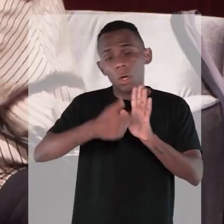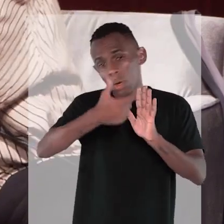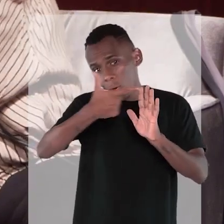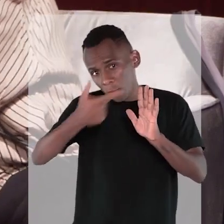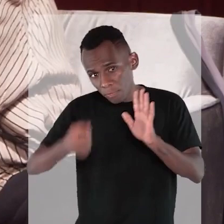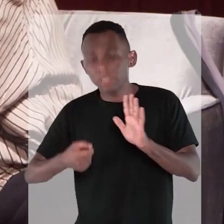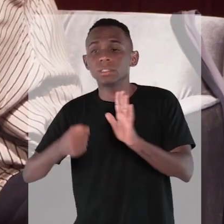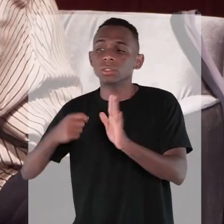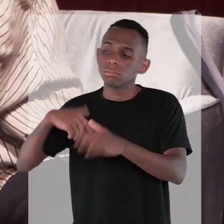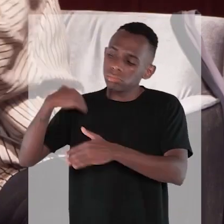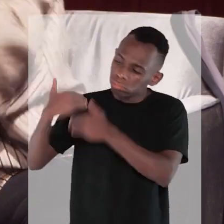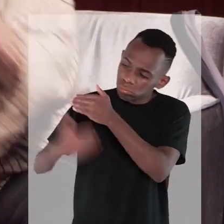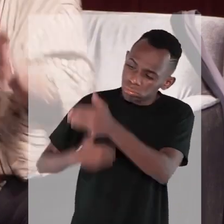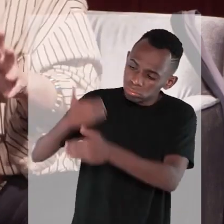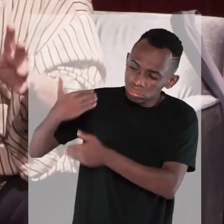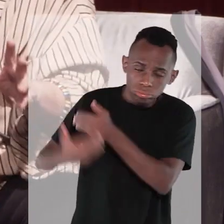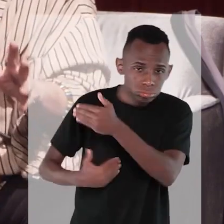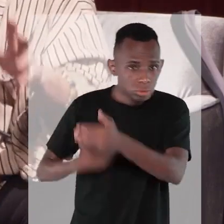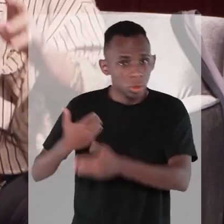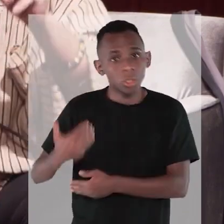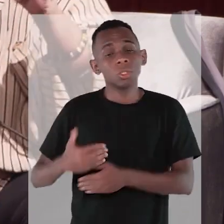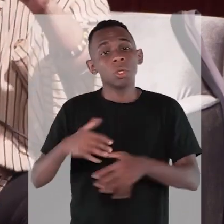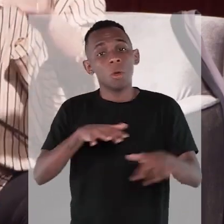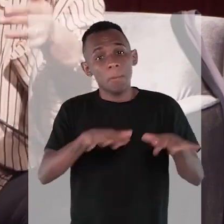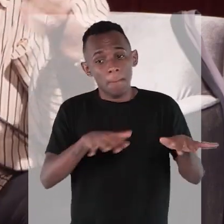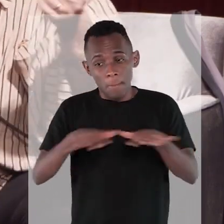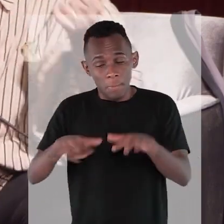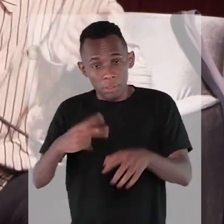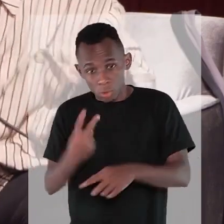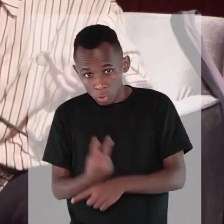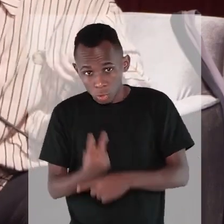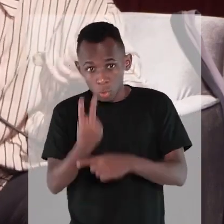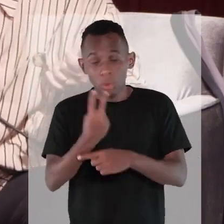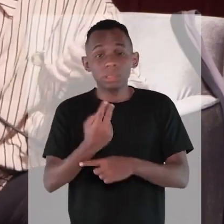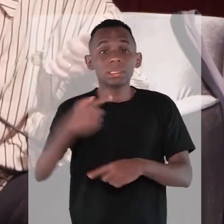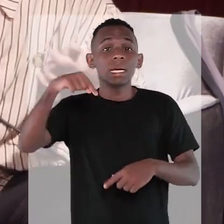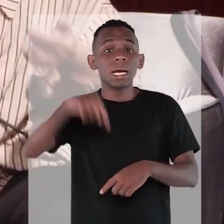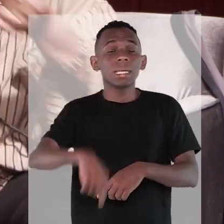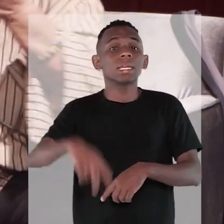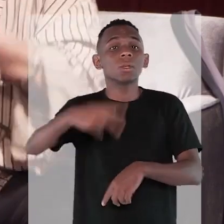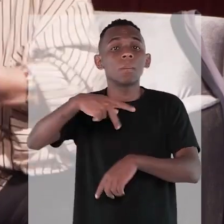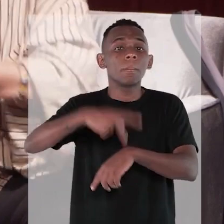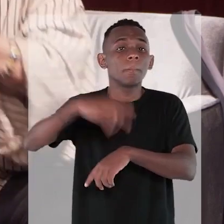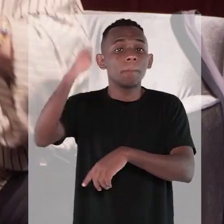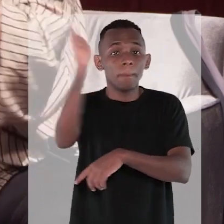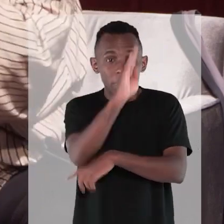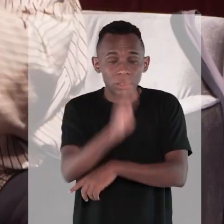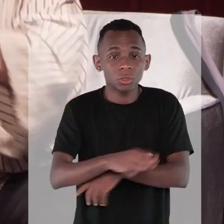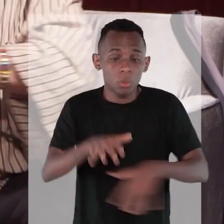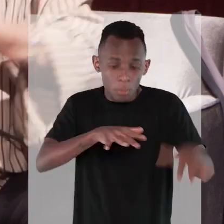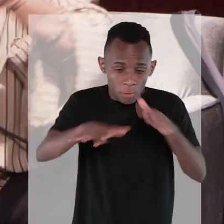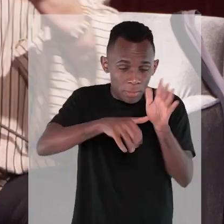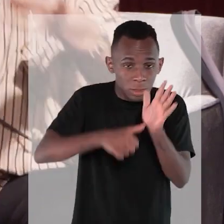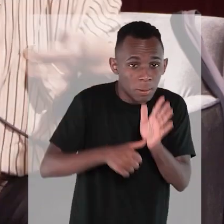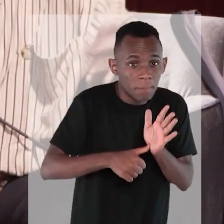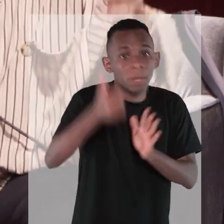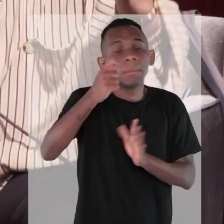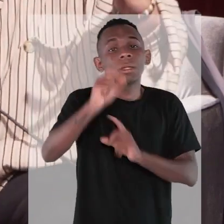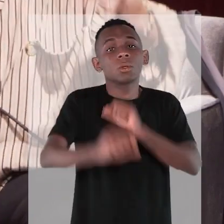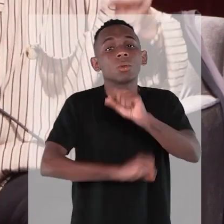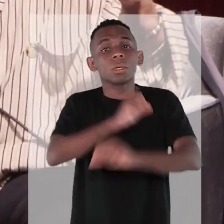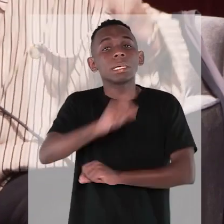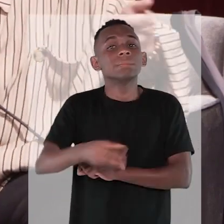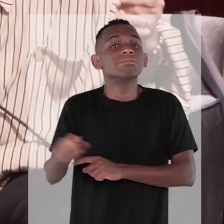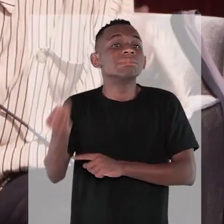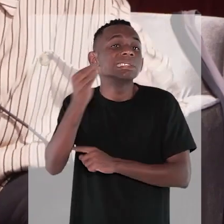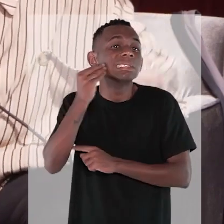grandes ondas reacionárias, que eu tentei pontuar, e, no Brasil, o primeiro movimento reacionário é a tentativa